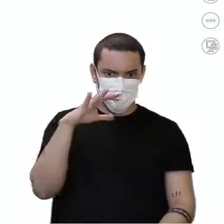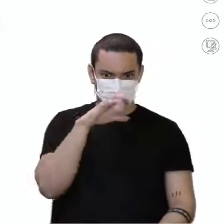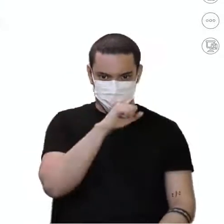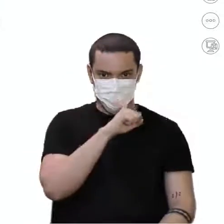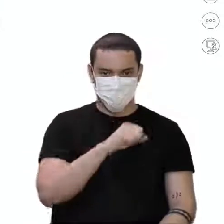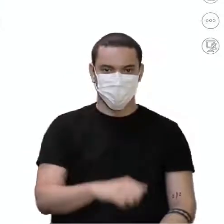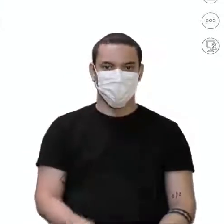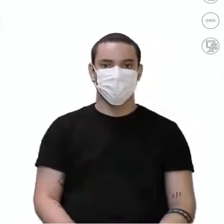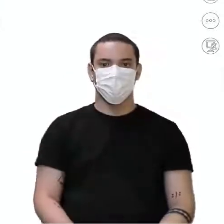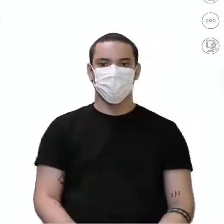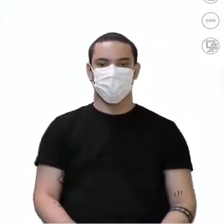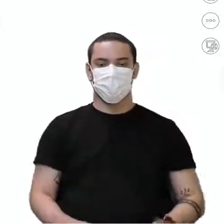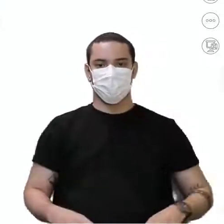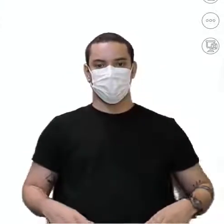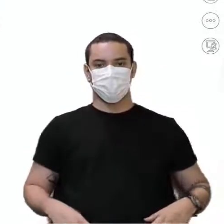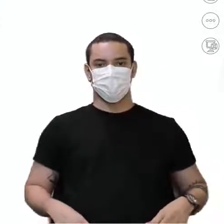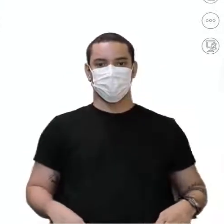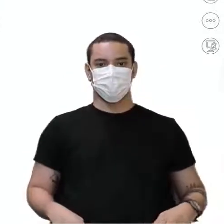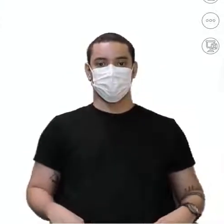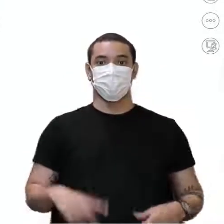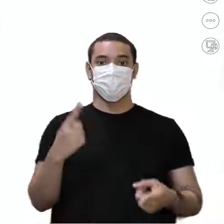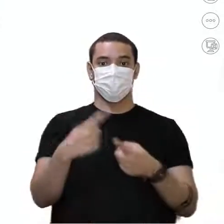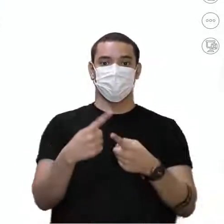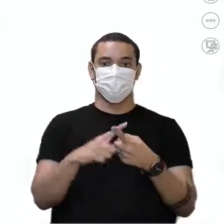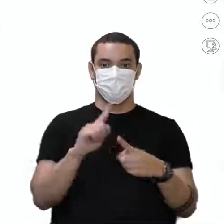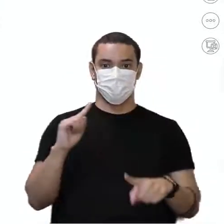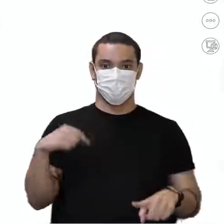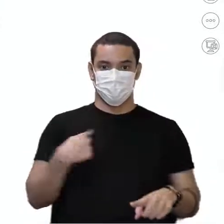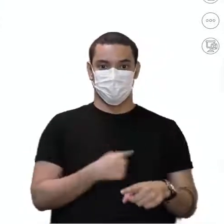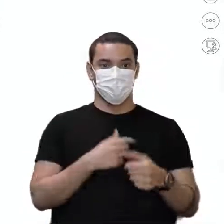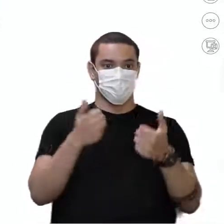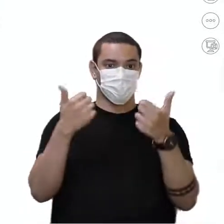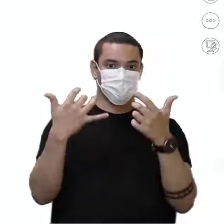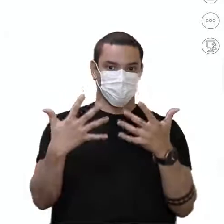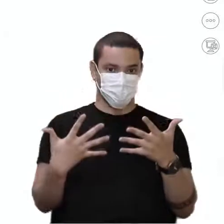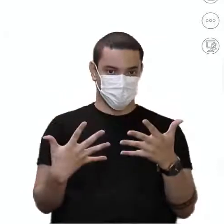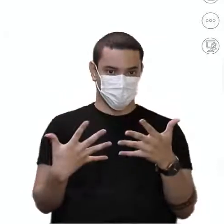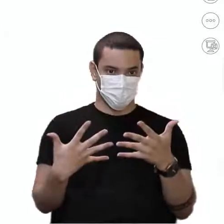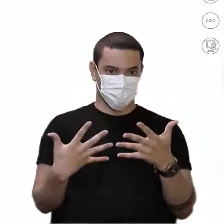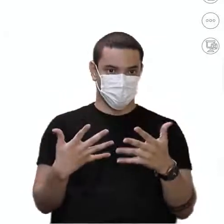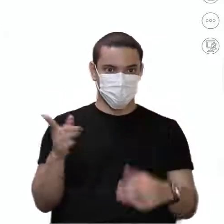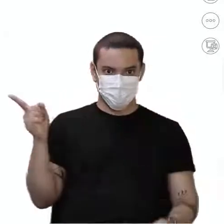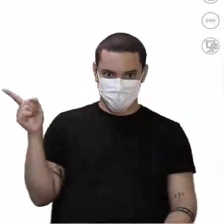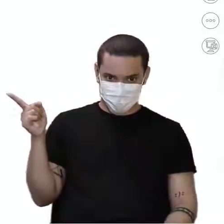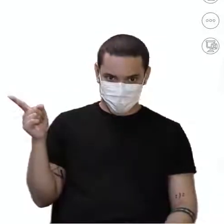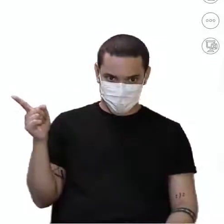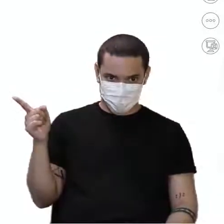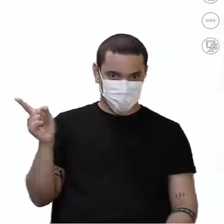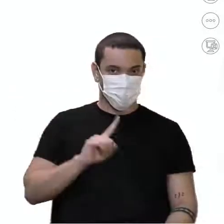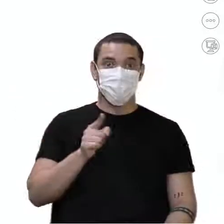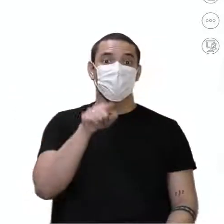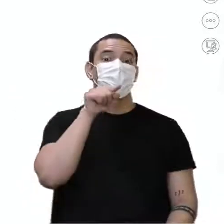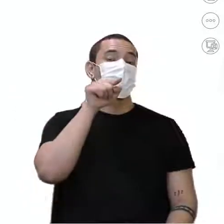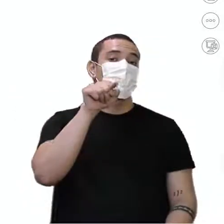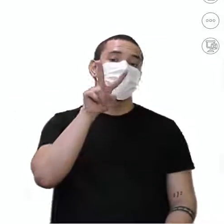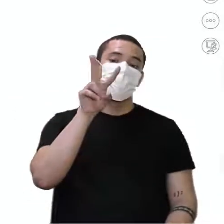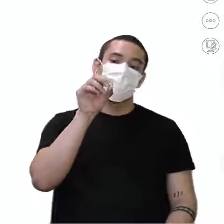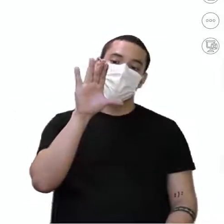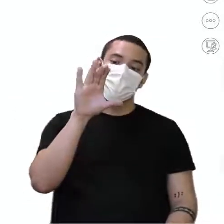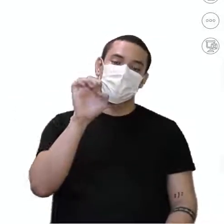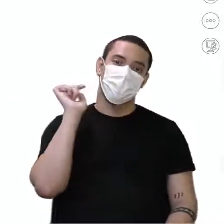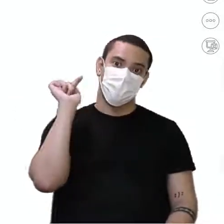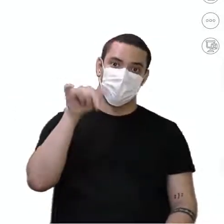ver. Tá certo. Estamos falando aqui desse cara? Não, a gente não está falando desse cara, a gente está falando de você.